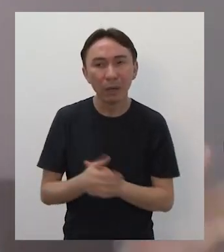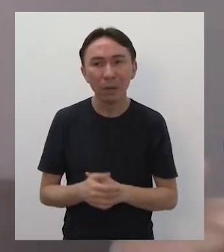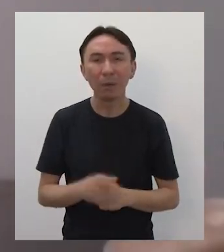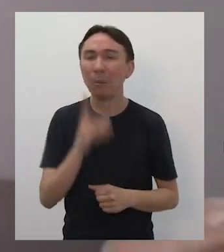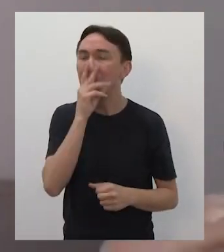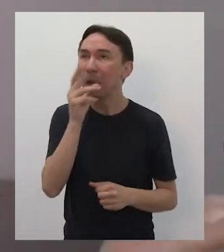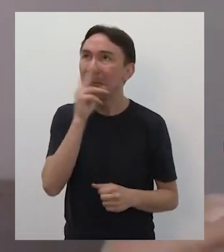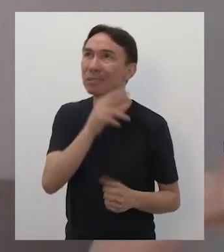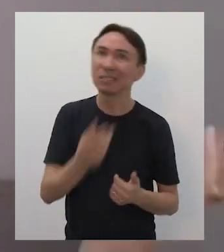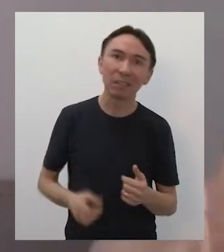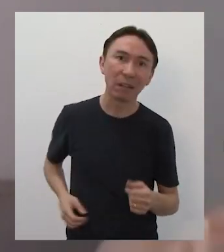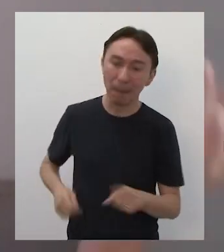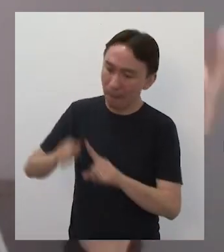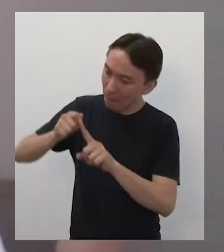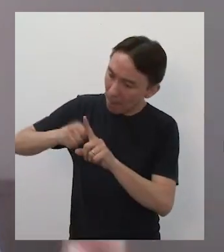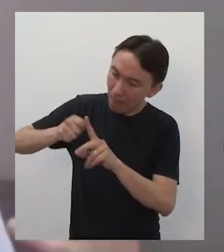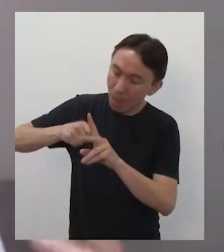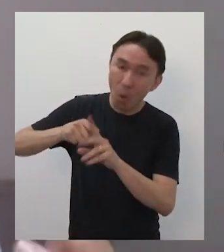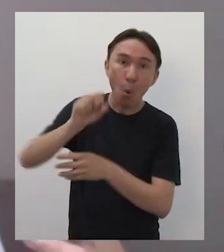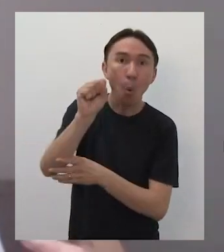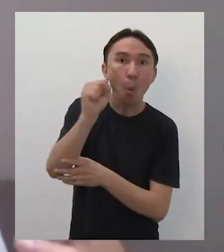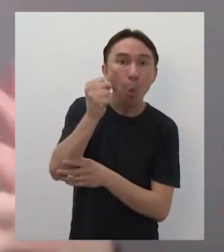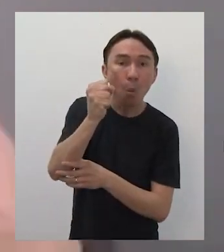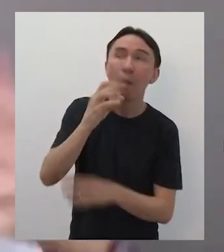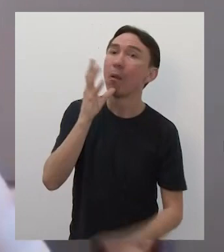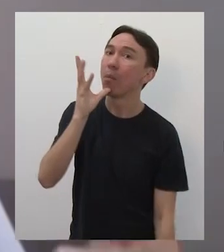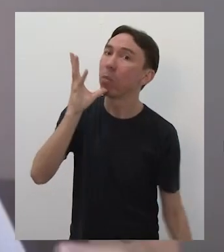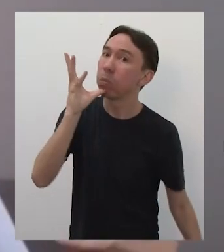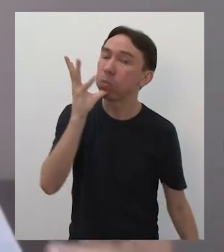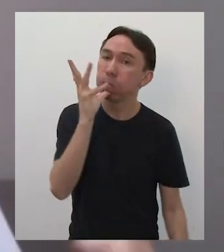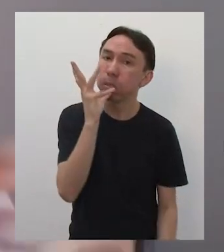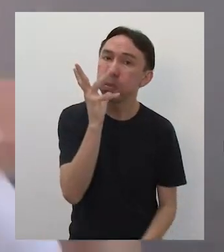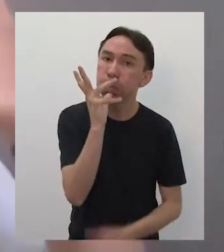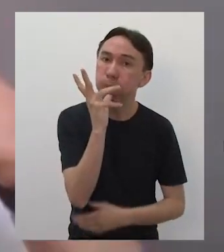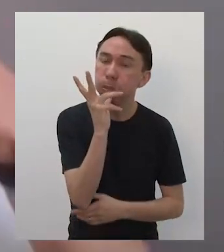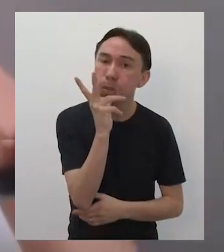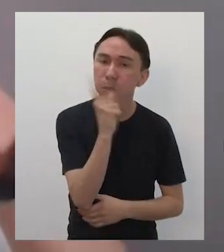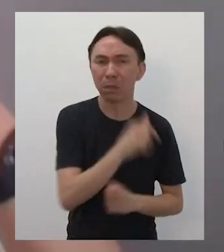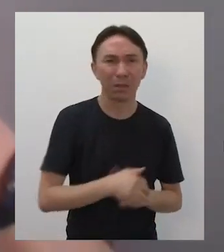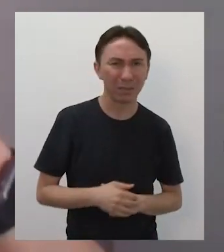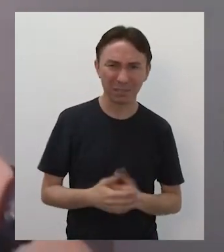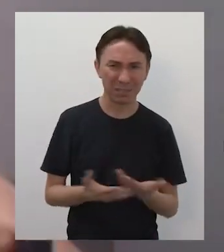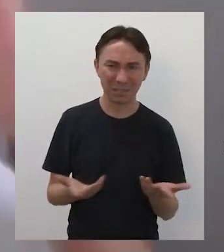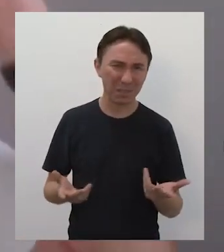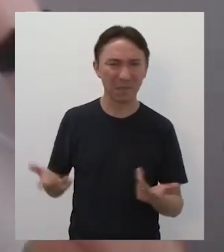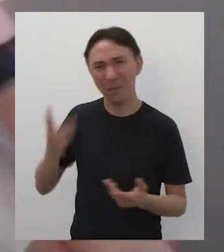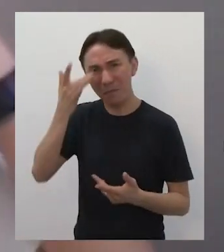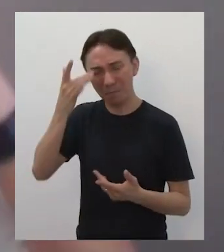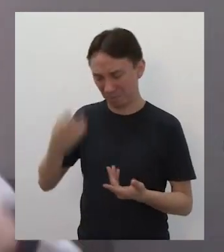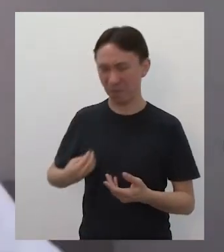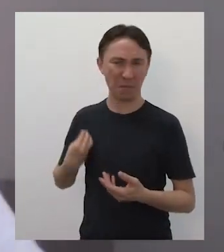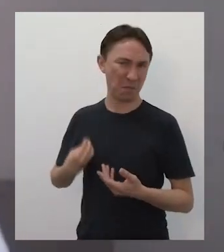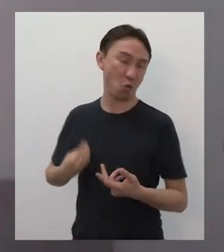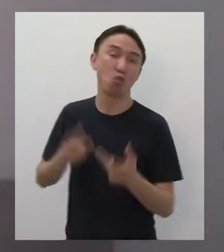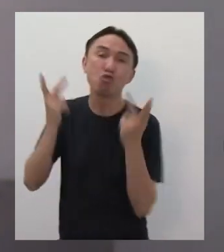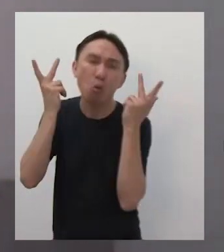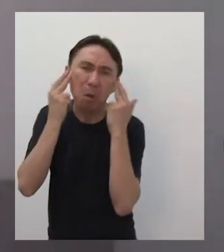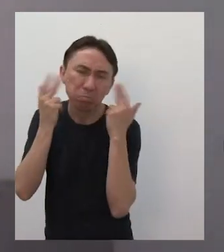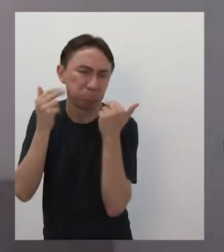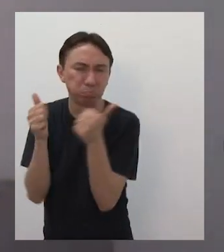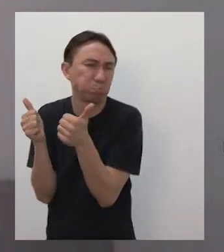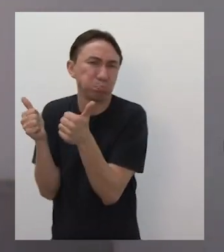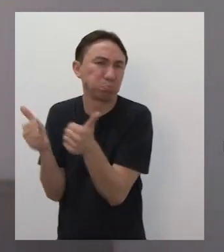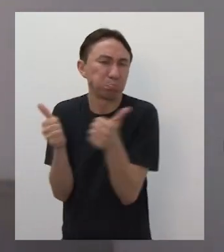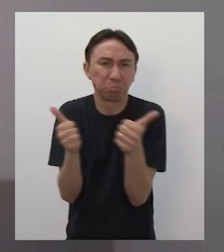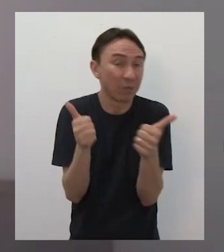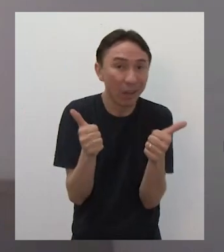8 meses. Mas, gente, 8 meses para uma vida toda, a gente está, ó, nota 10, gente. Então,